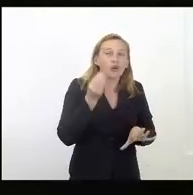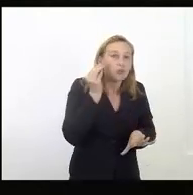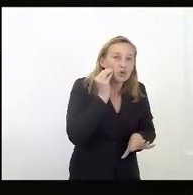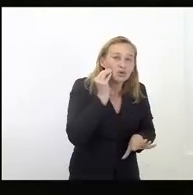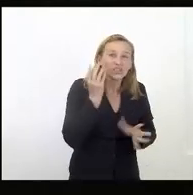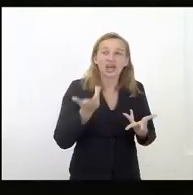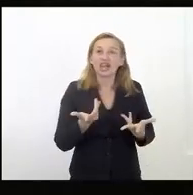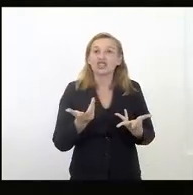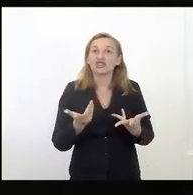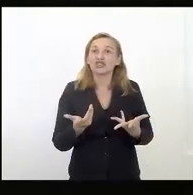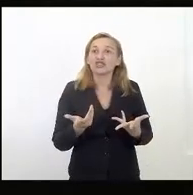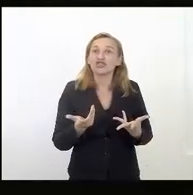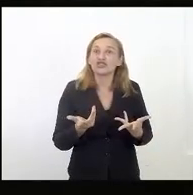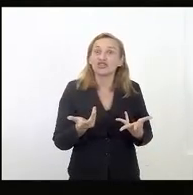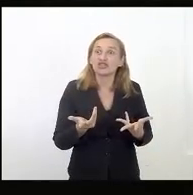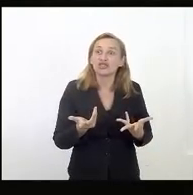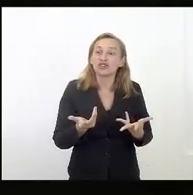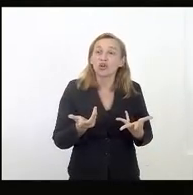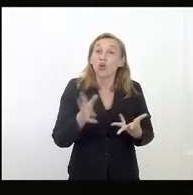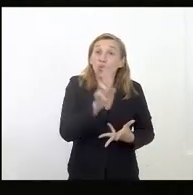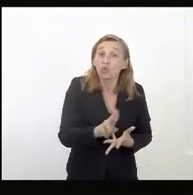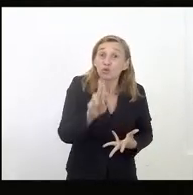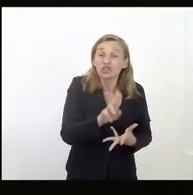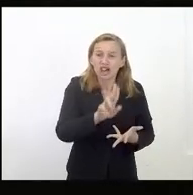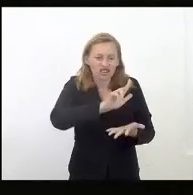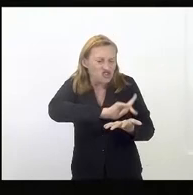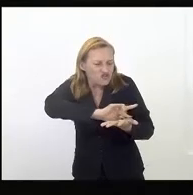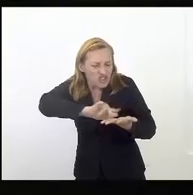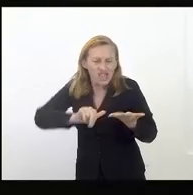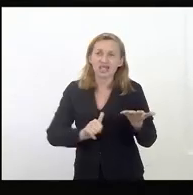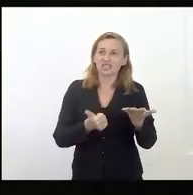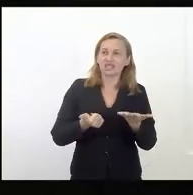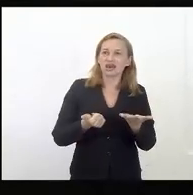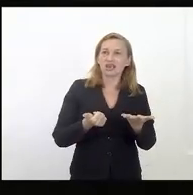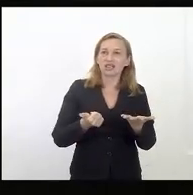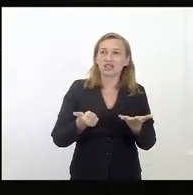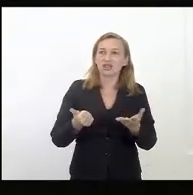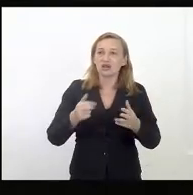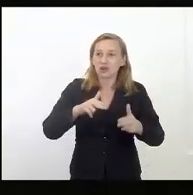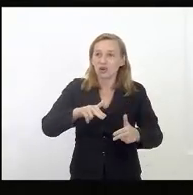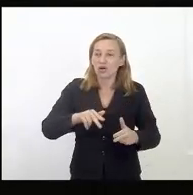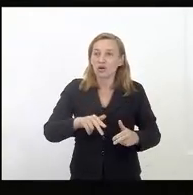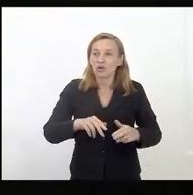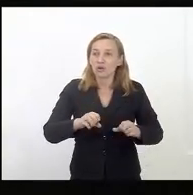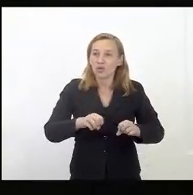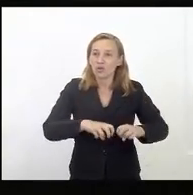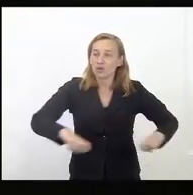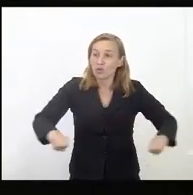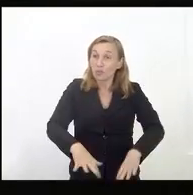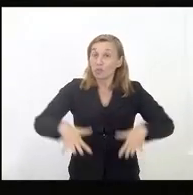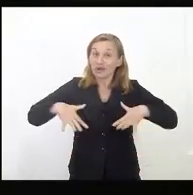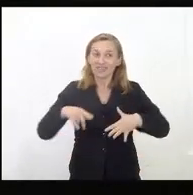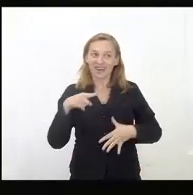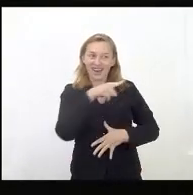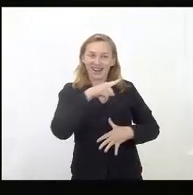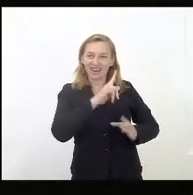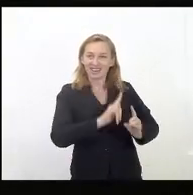oportunidade de usar diversas vezes o plenário ali do